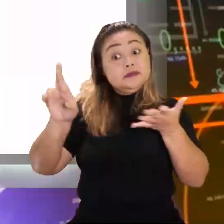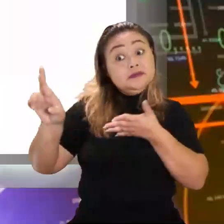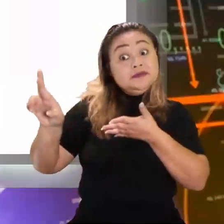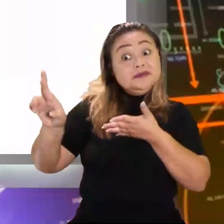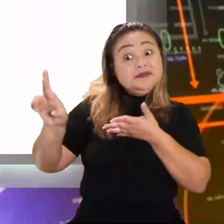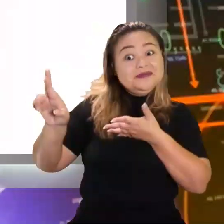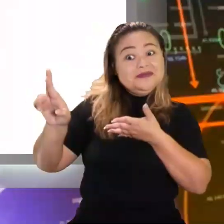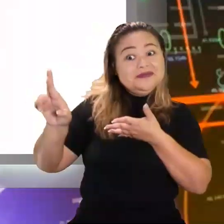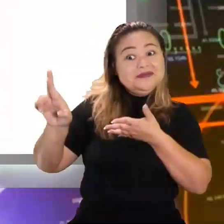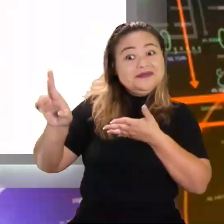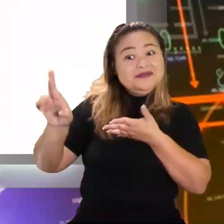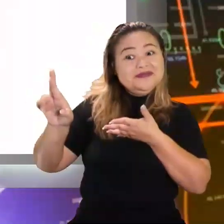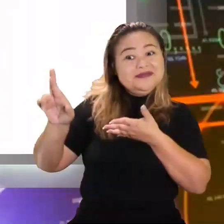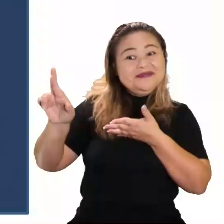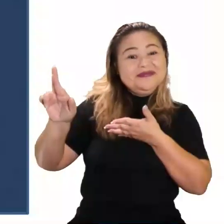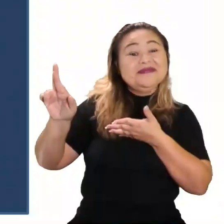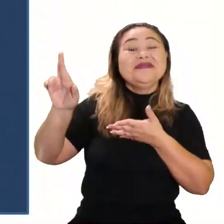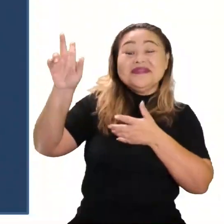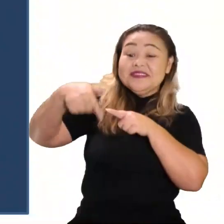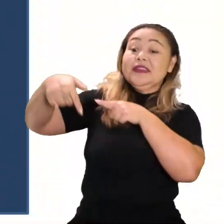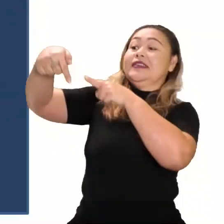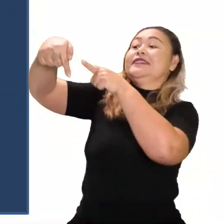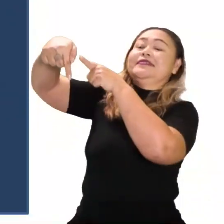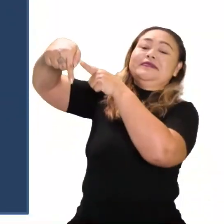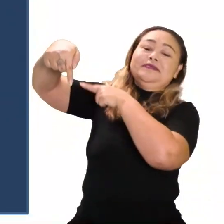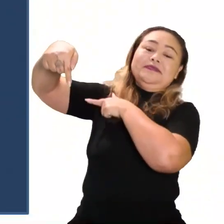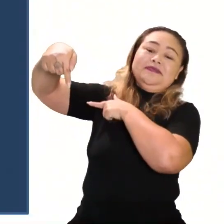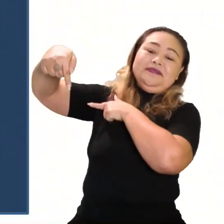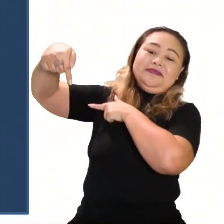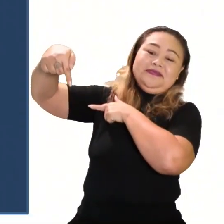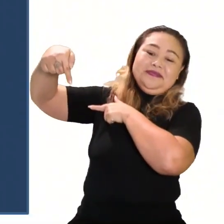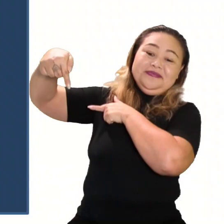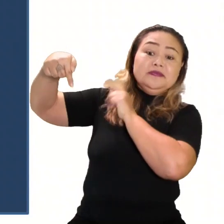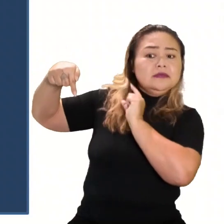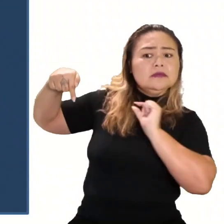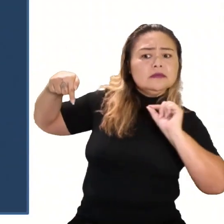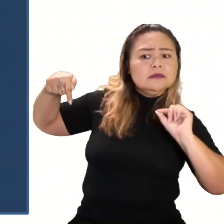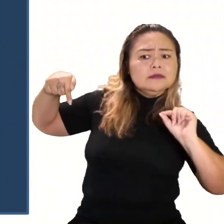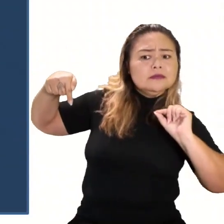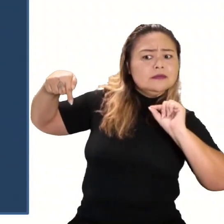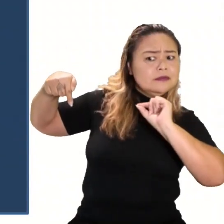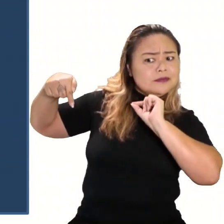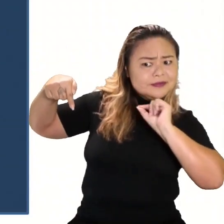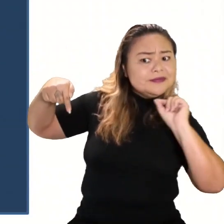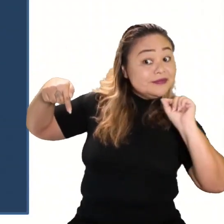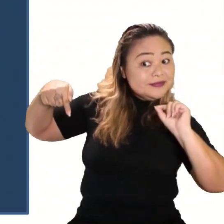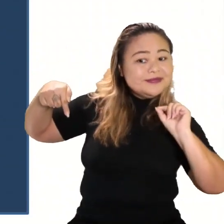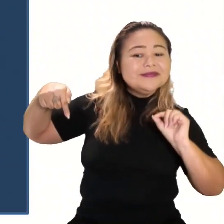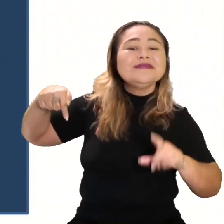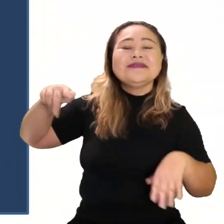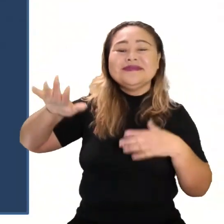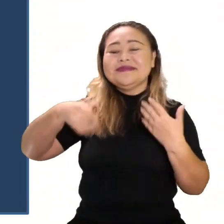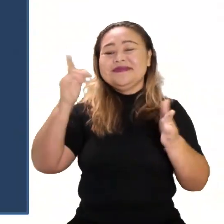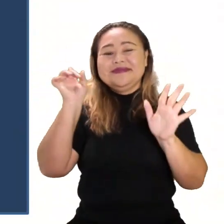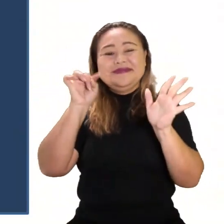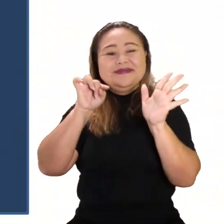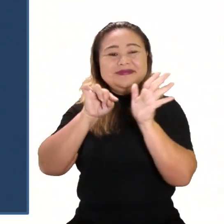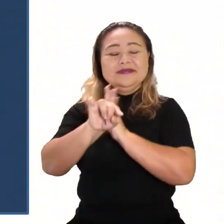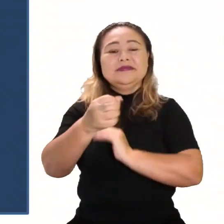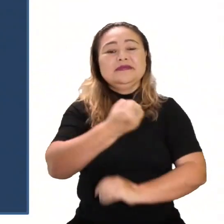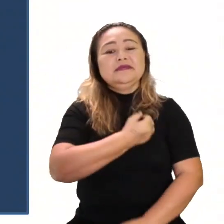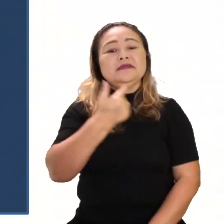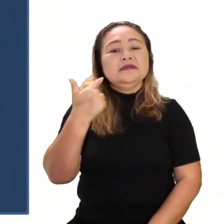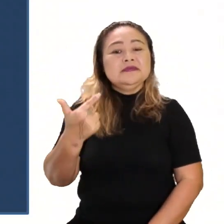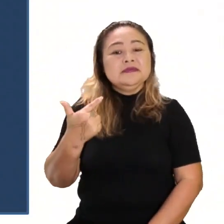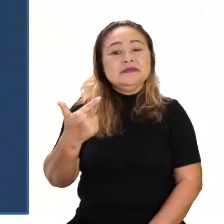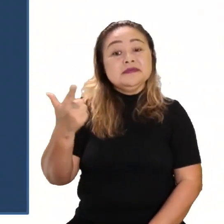A razão é... 1, 2, 3 e... Que é isso? Que? Vamos lá na pergunta de número 2?